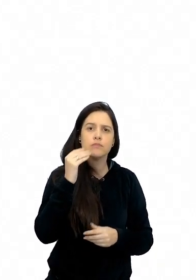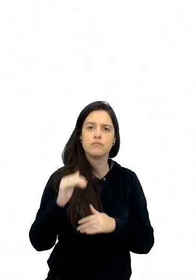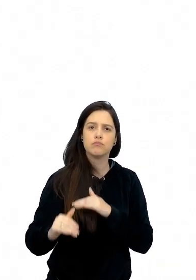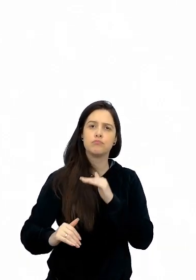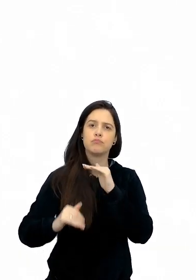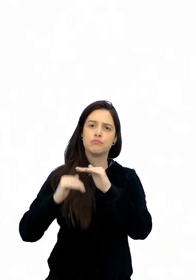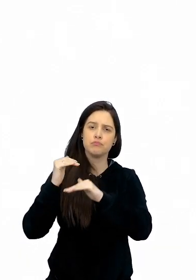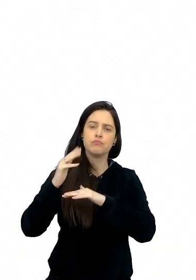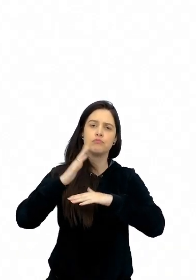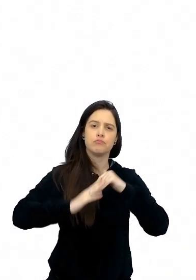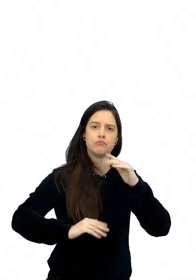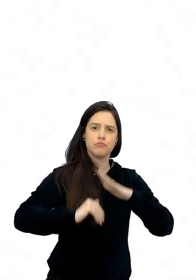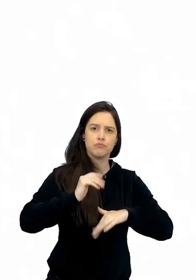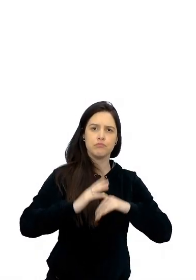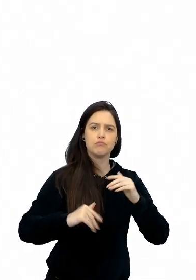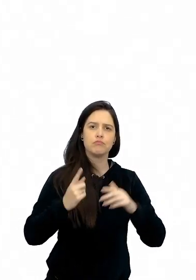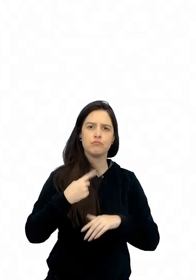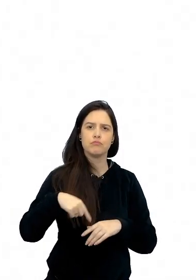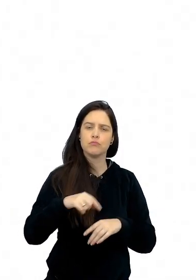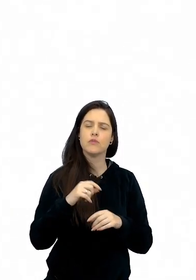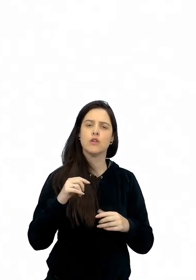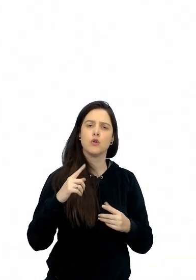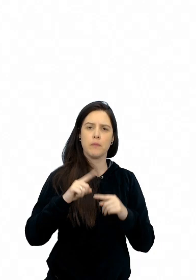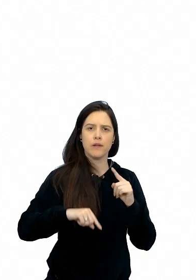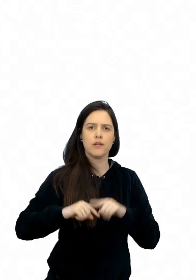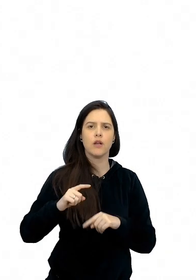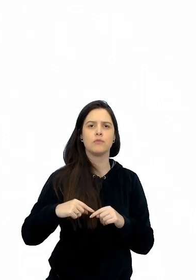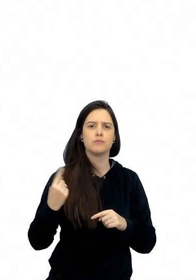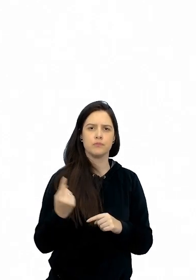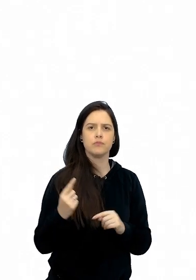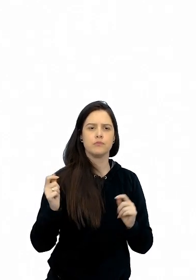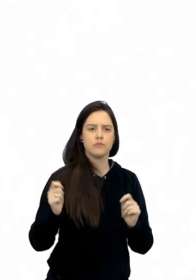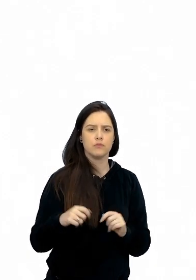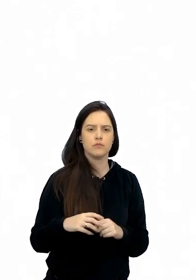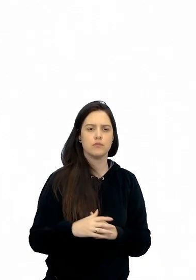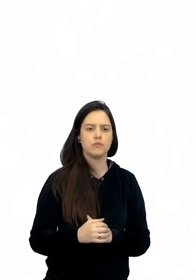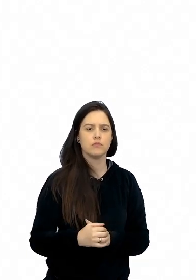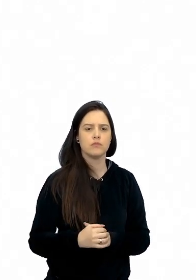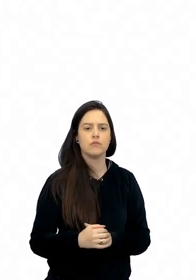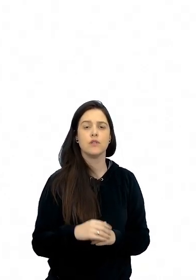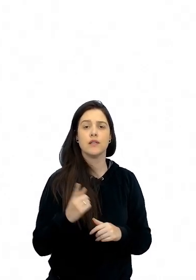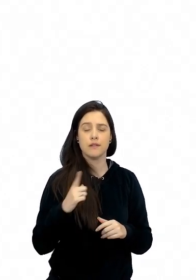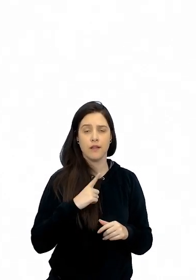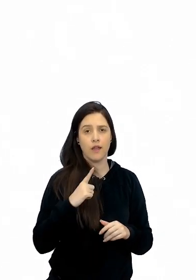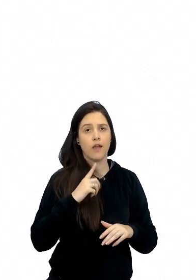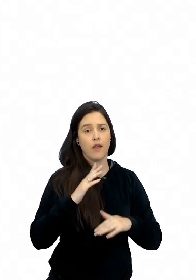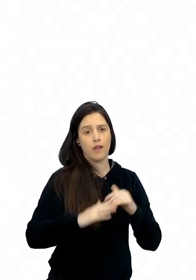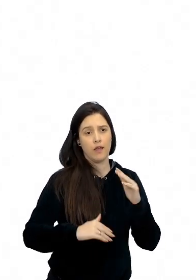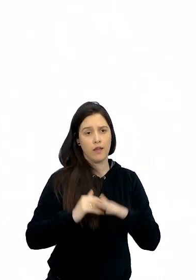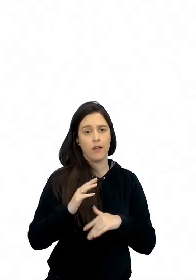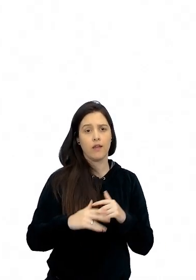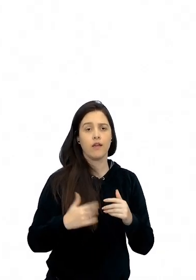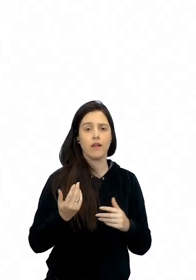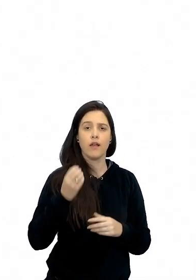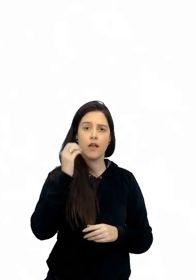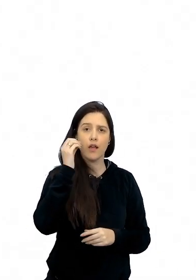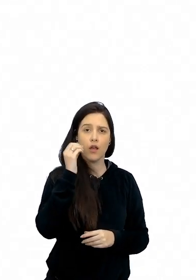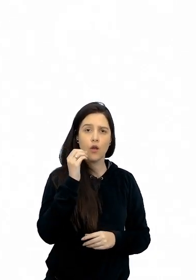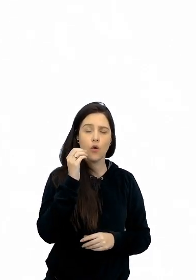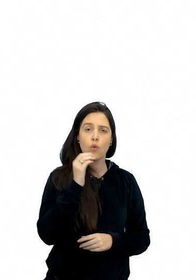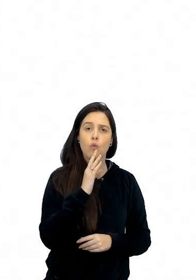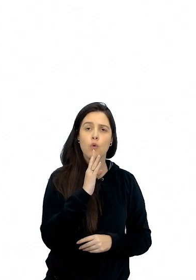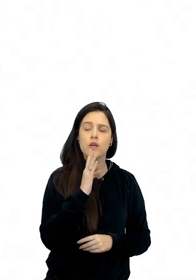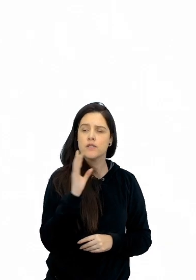desenvolvimento dessas habilidades ali no material. Então, nós temos essas duas habilidades que são reconhecer a abertura